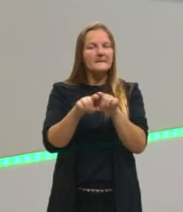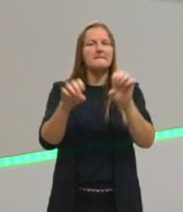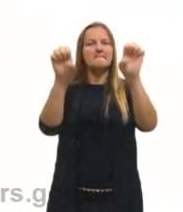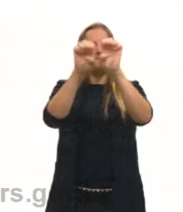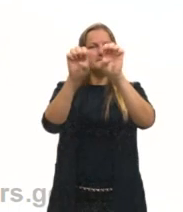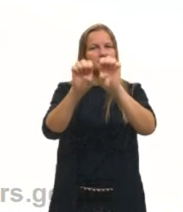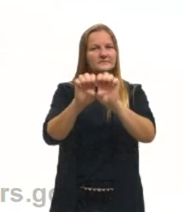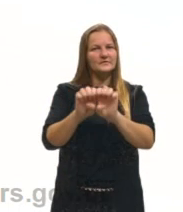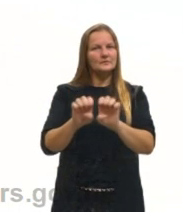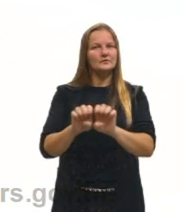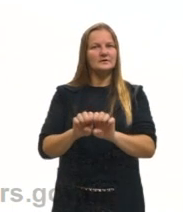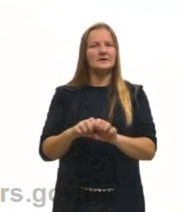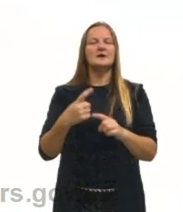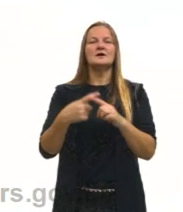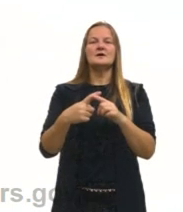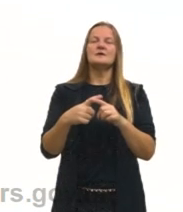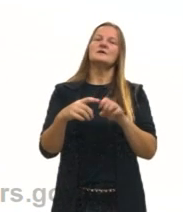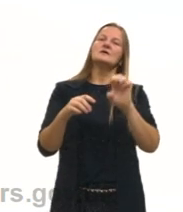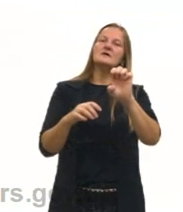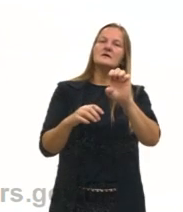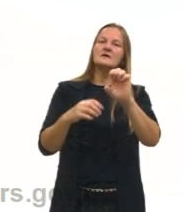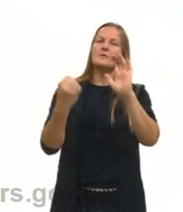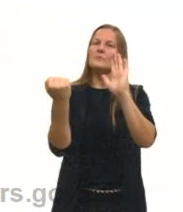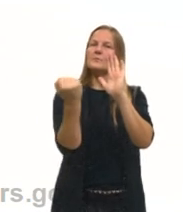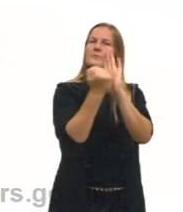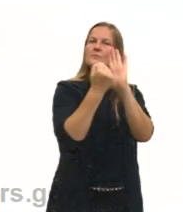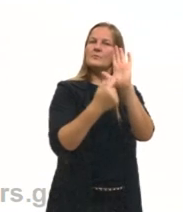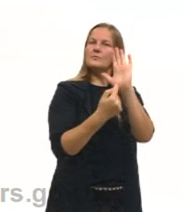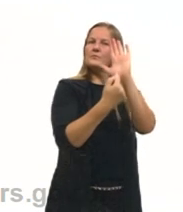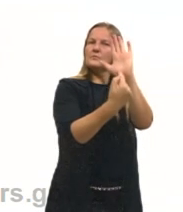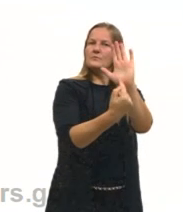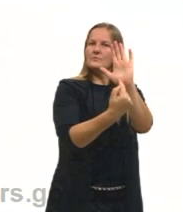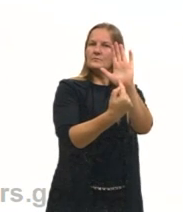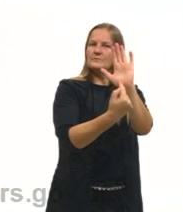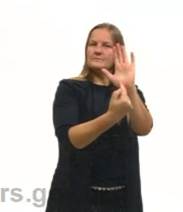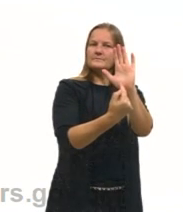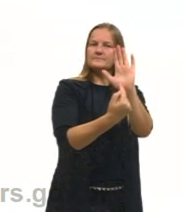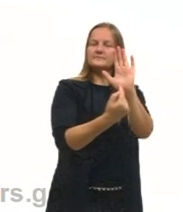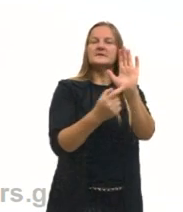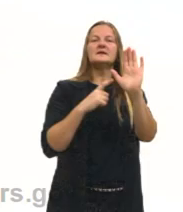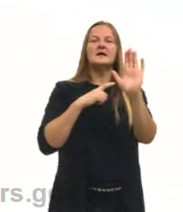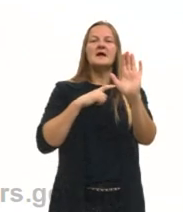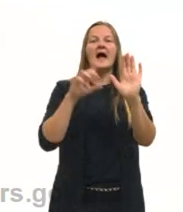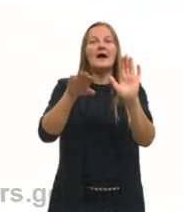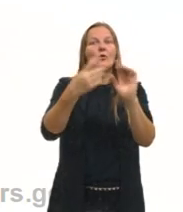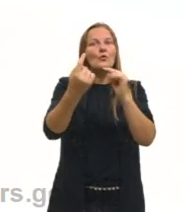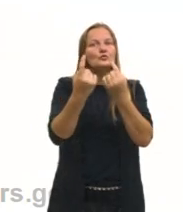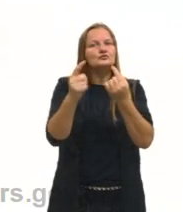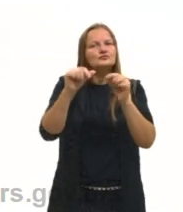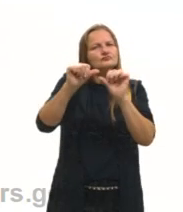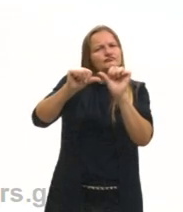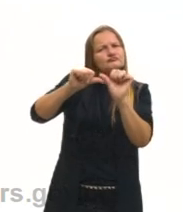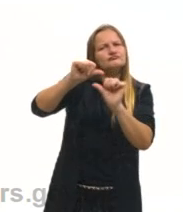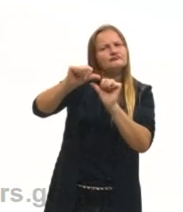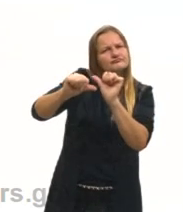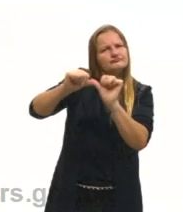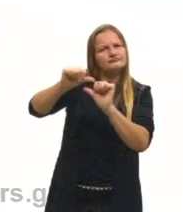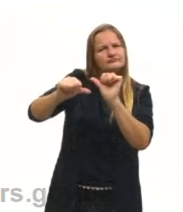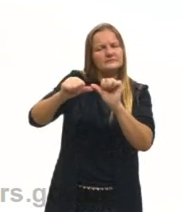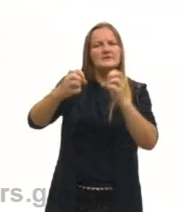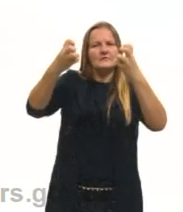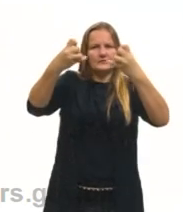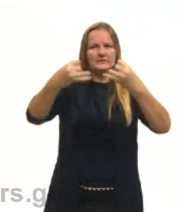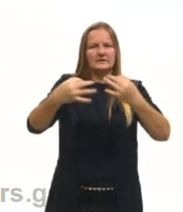estruturada conforme os elementos representativos e os elementos de transição como que funciona isso